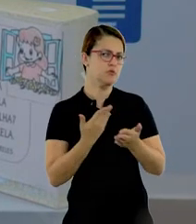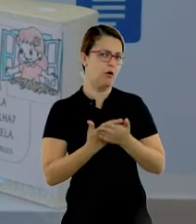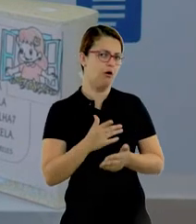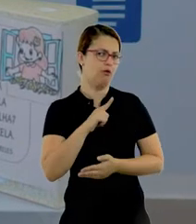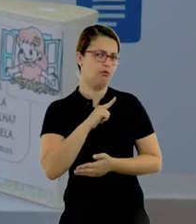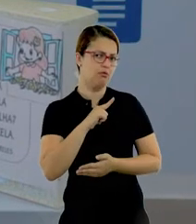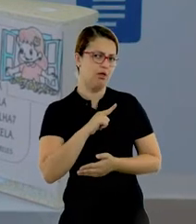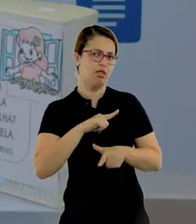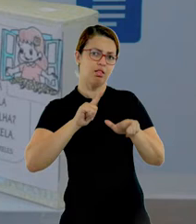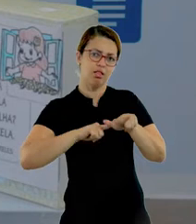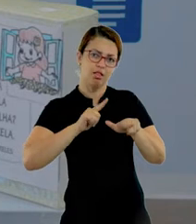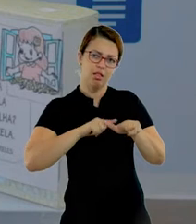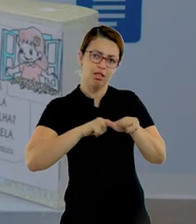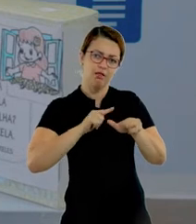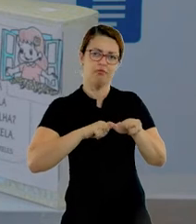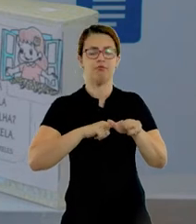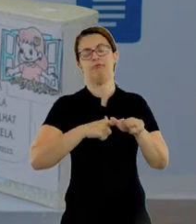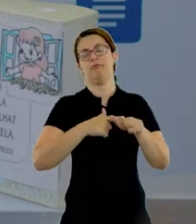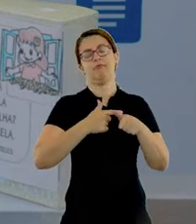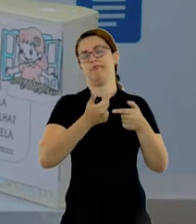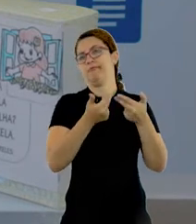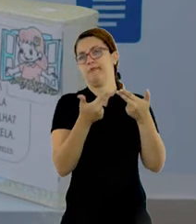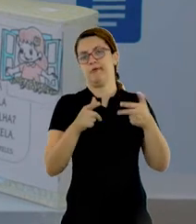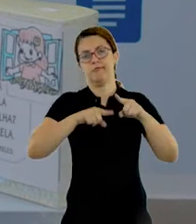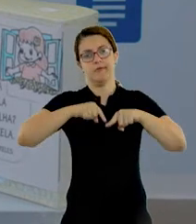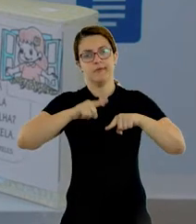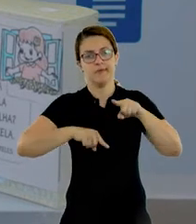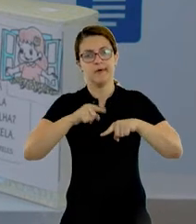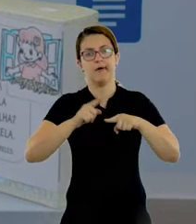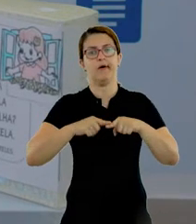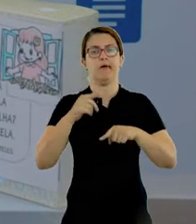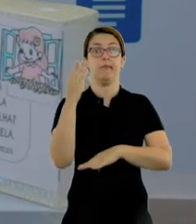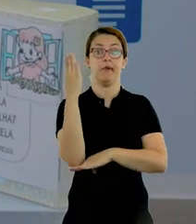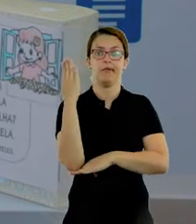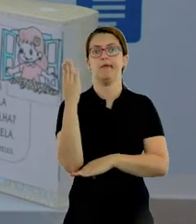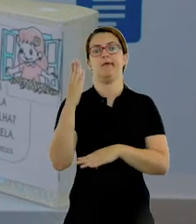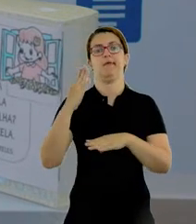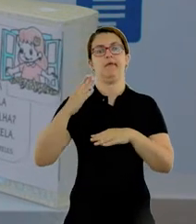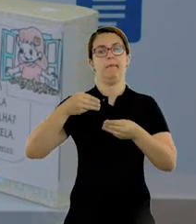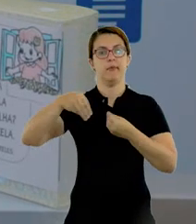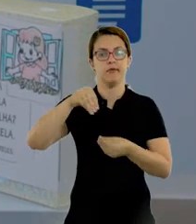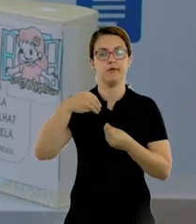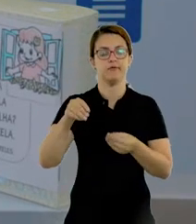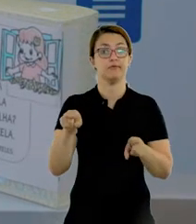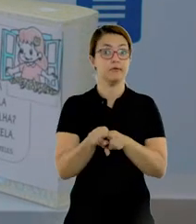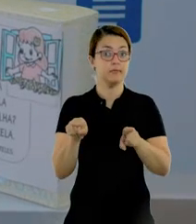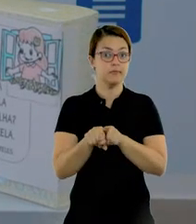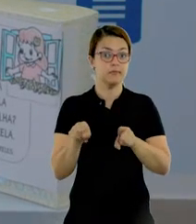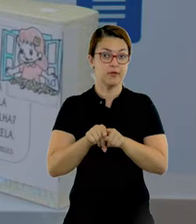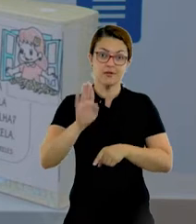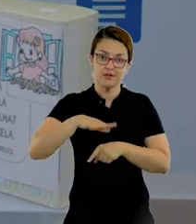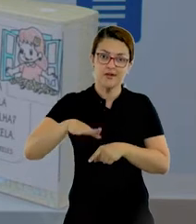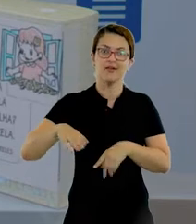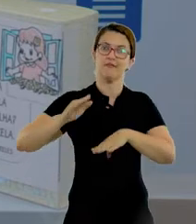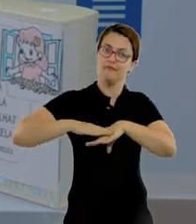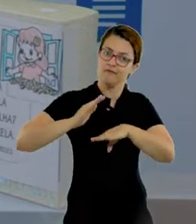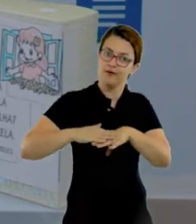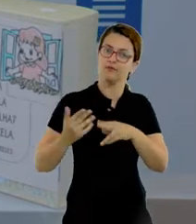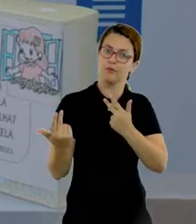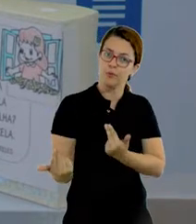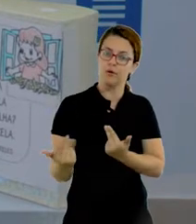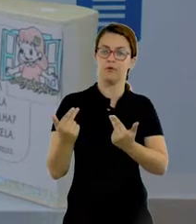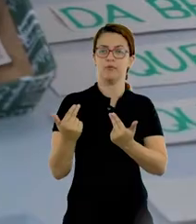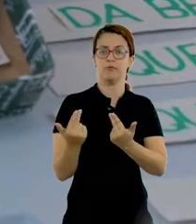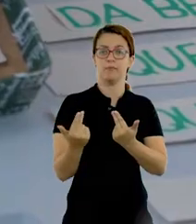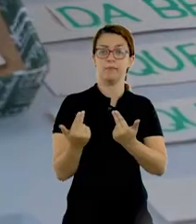em vários materiais, madeira, plástico, e tem os que as crianças confeccionam também, que elas valorizam muito mais, que